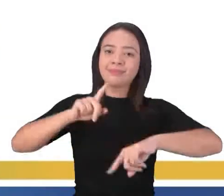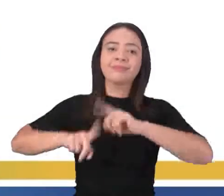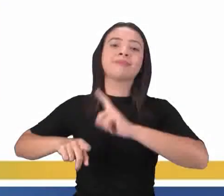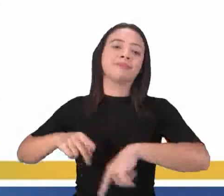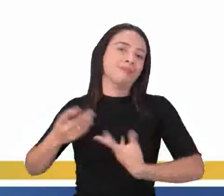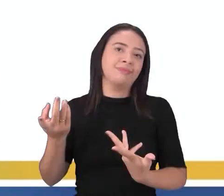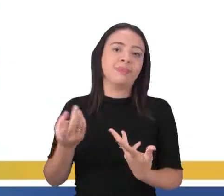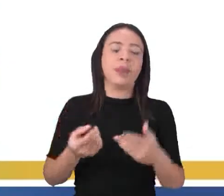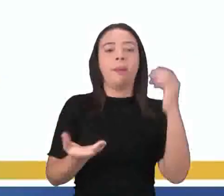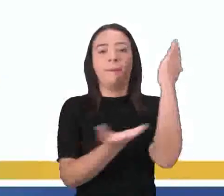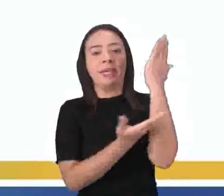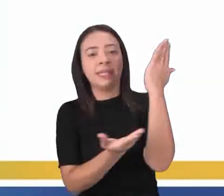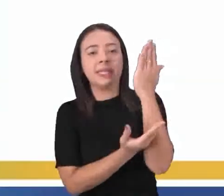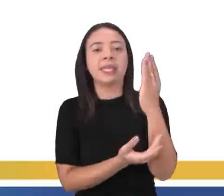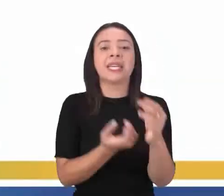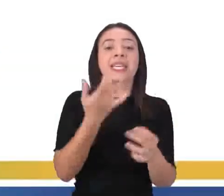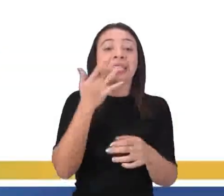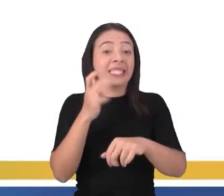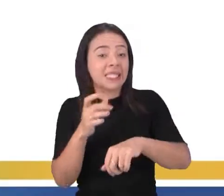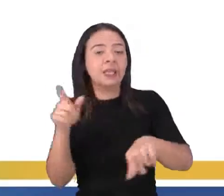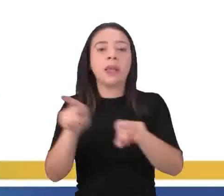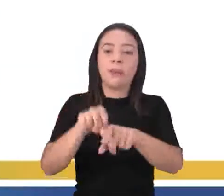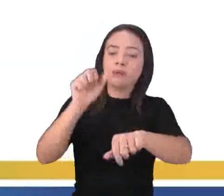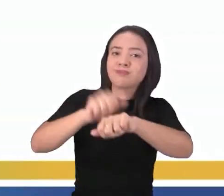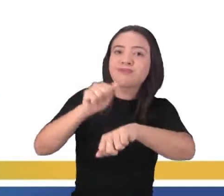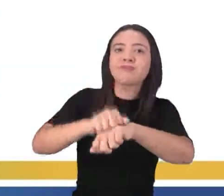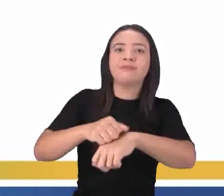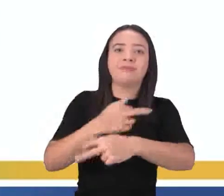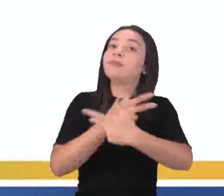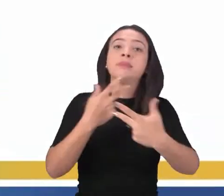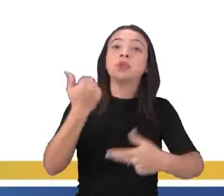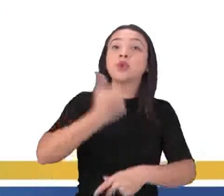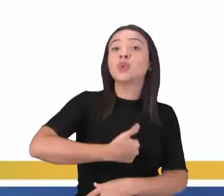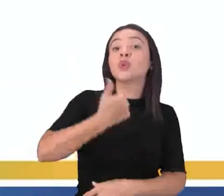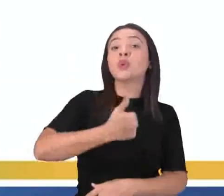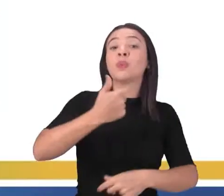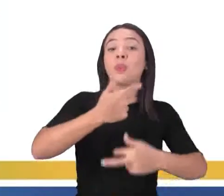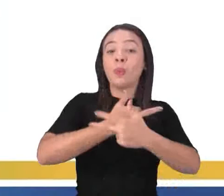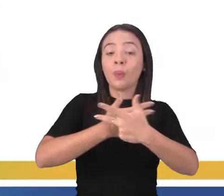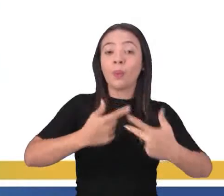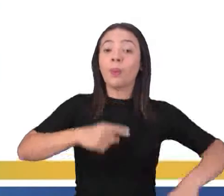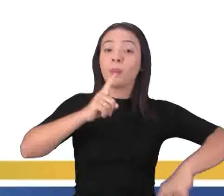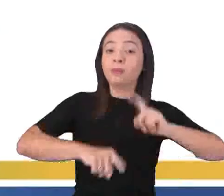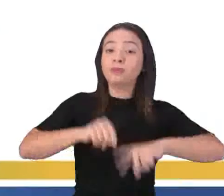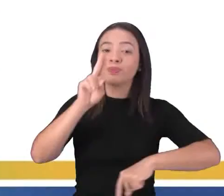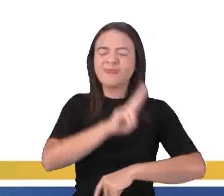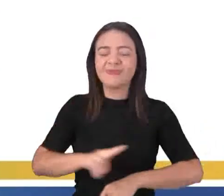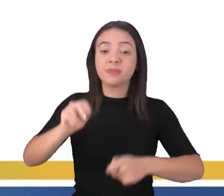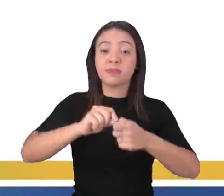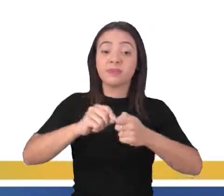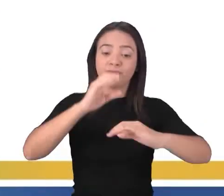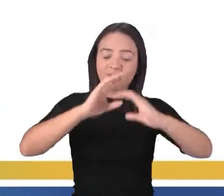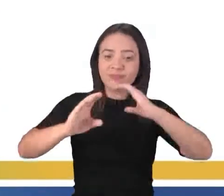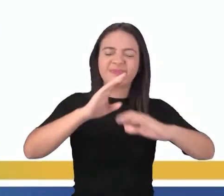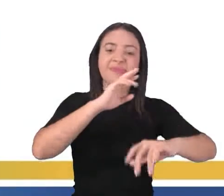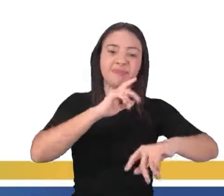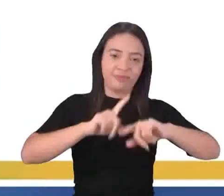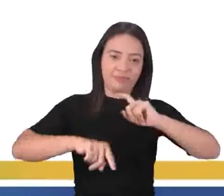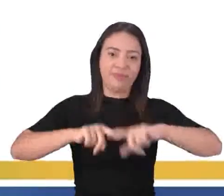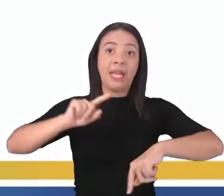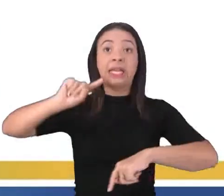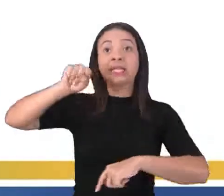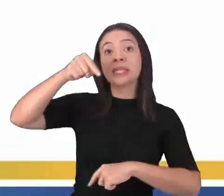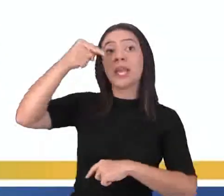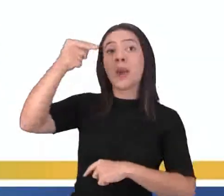Assim, madeira, ossos, rochas e conchas foram os primeiros materiais usados para fazer objetos musicais, que